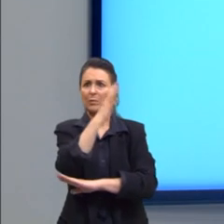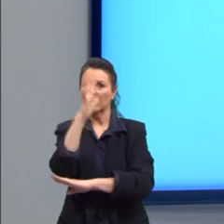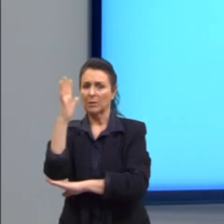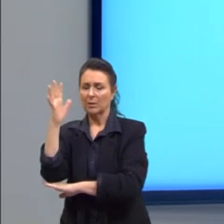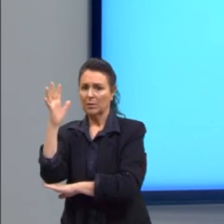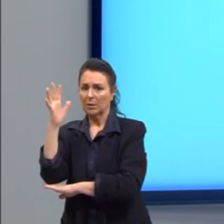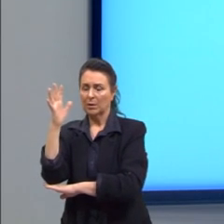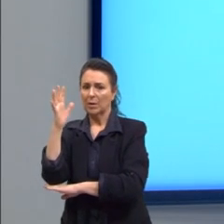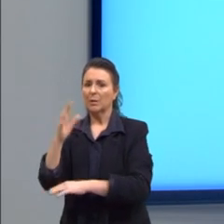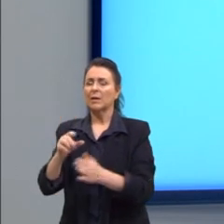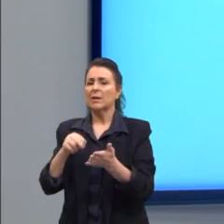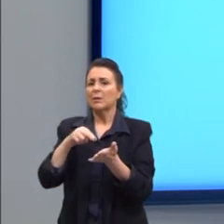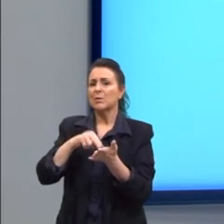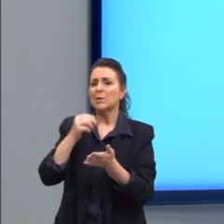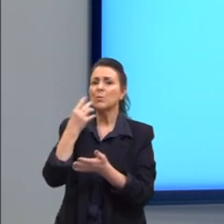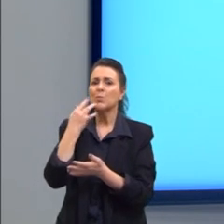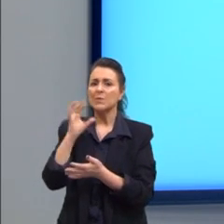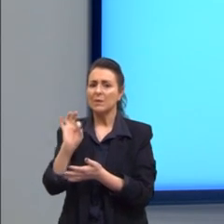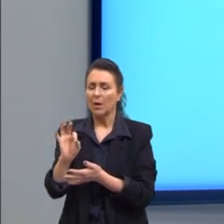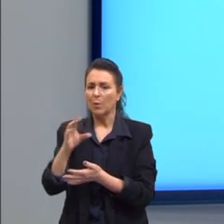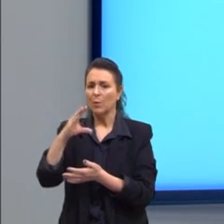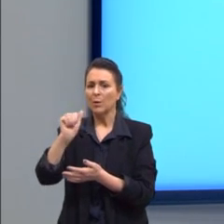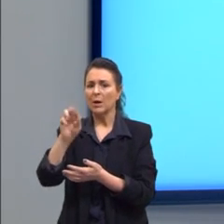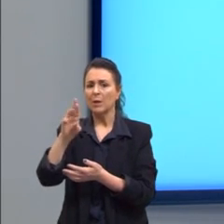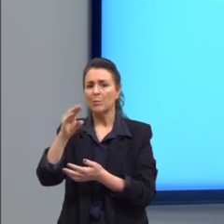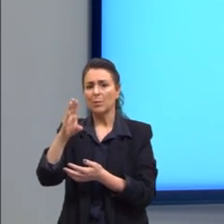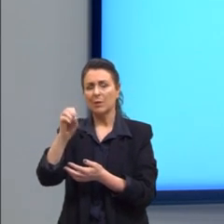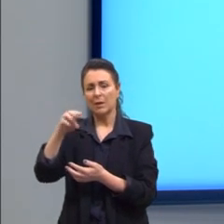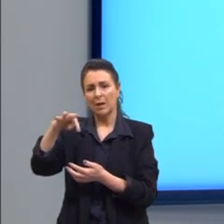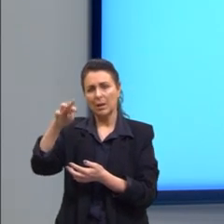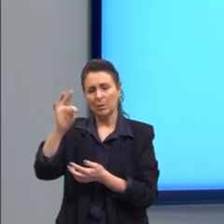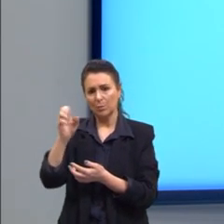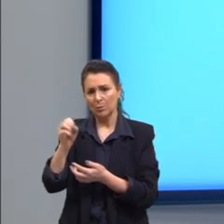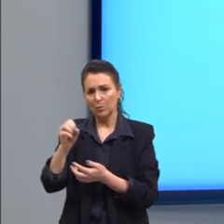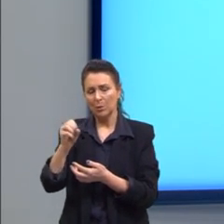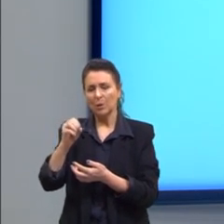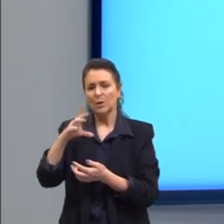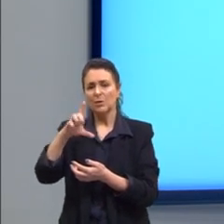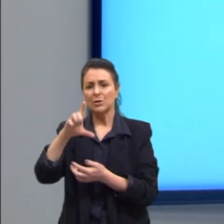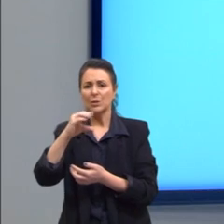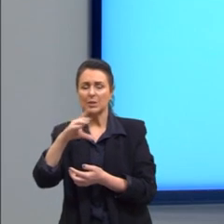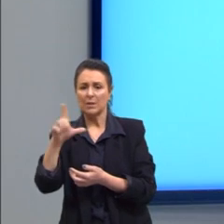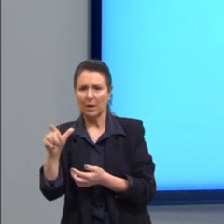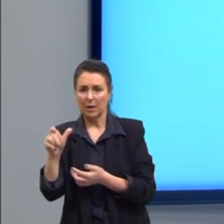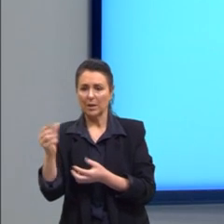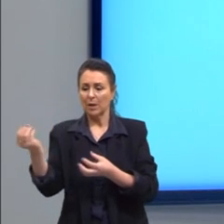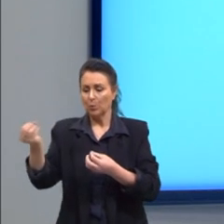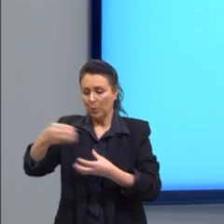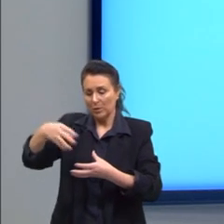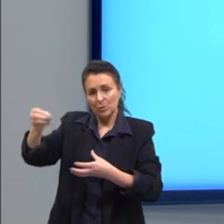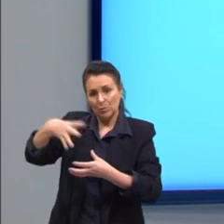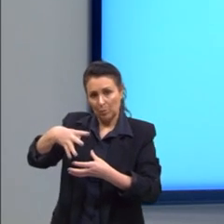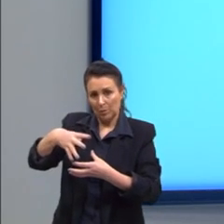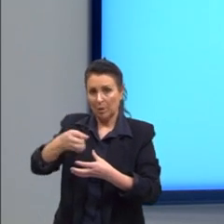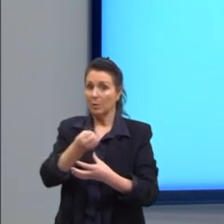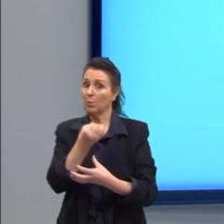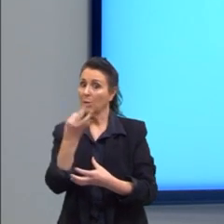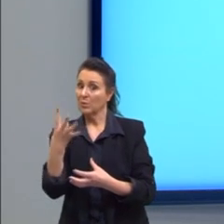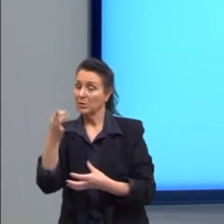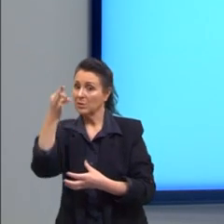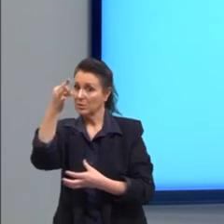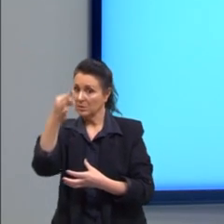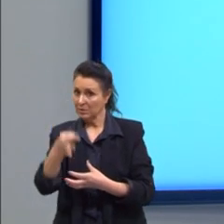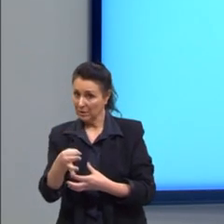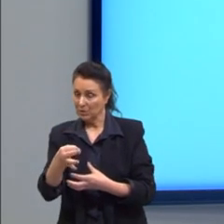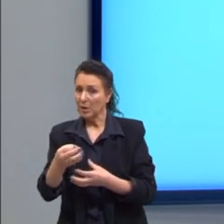neutralizar a acidez o sal carbonato de cálcio pode ser adicionado ao efluente em quantidades apropriadas pois